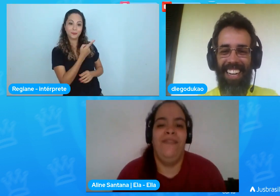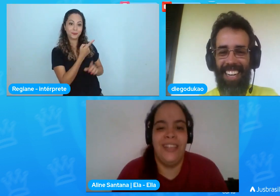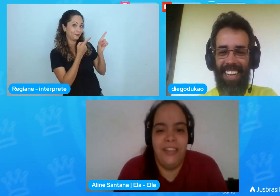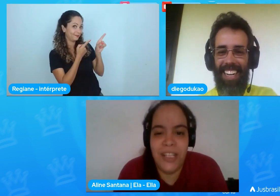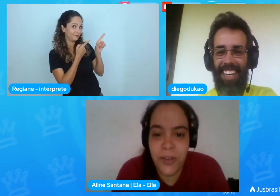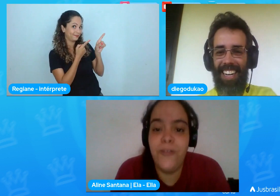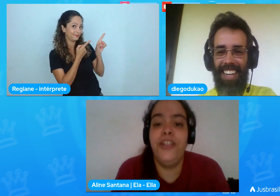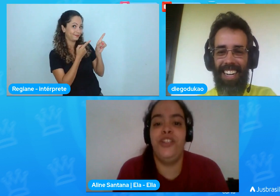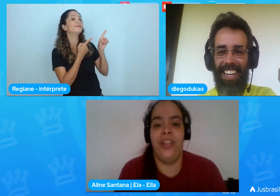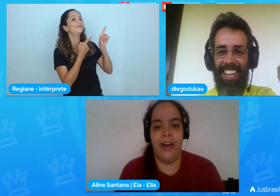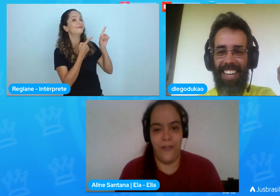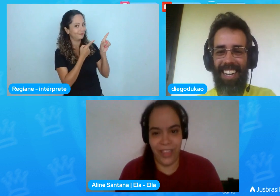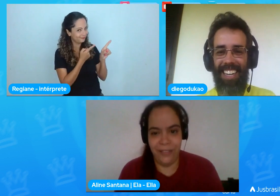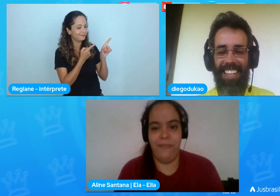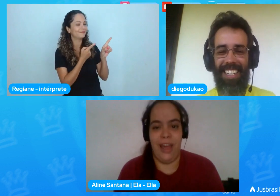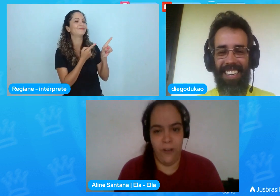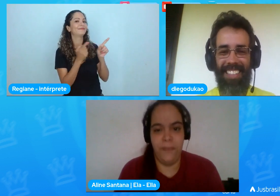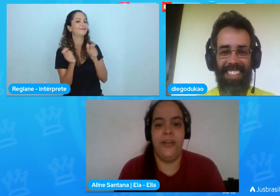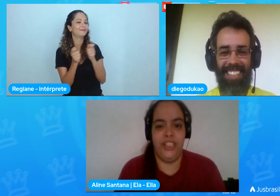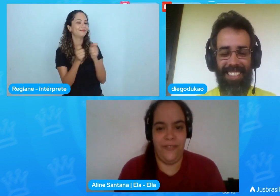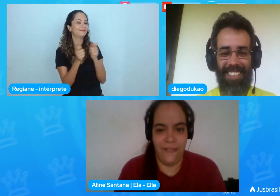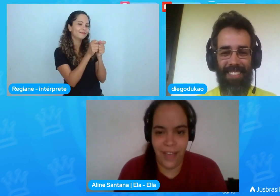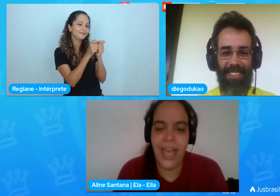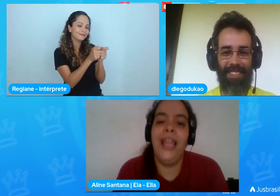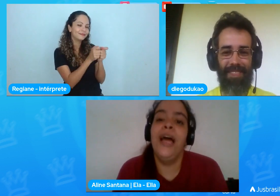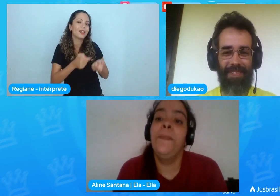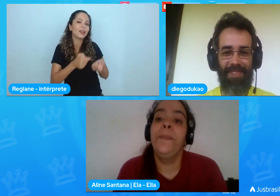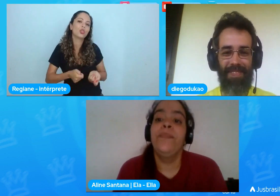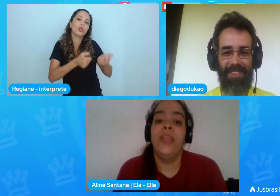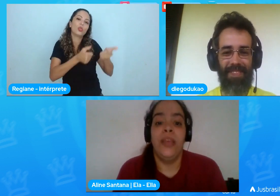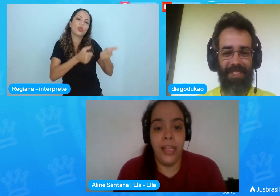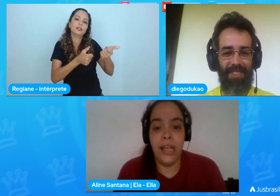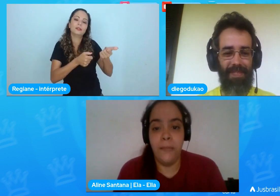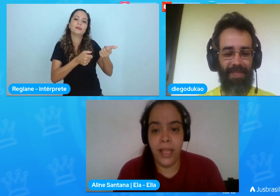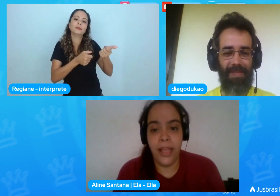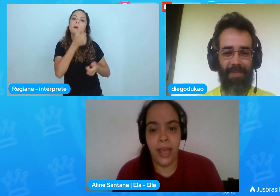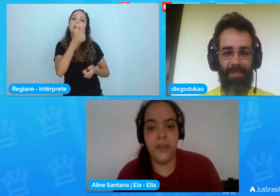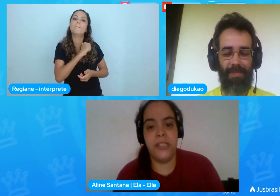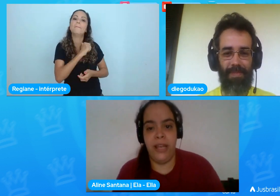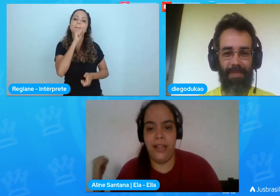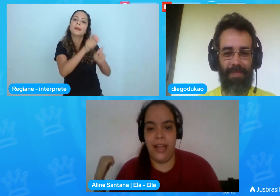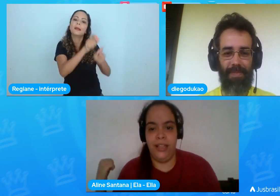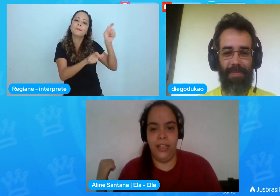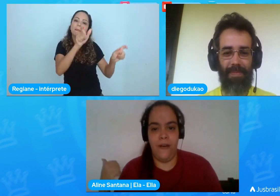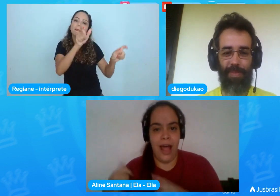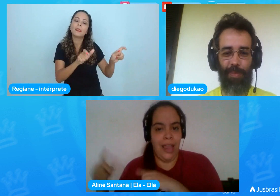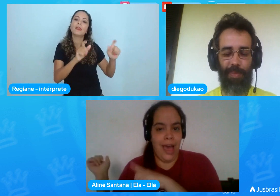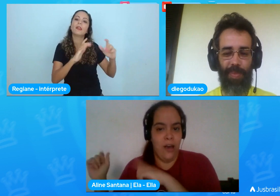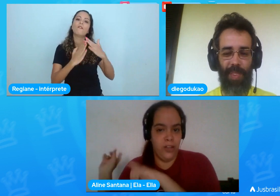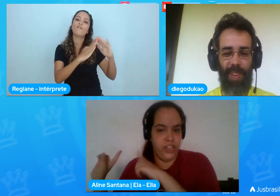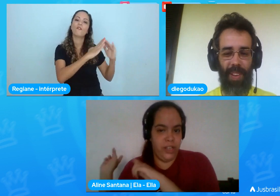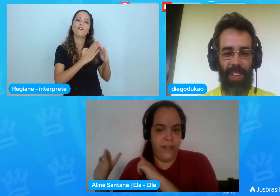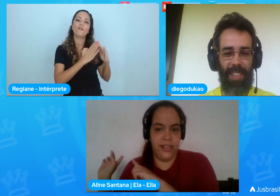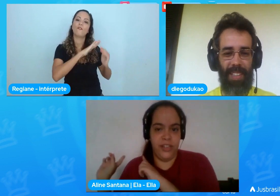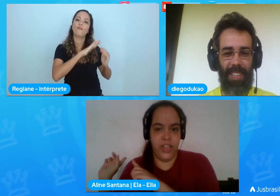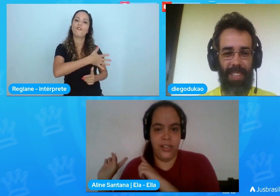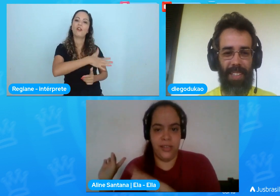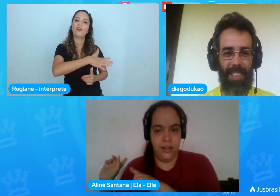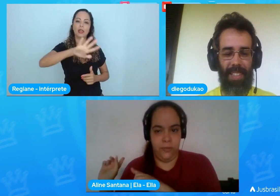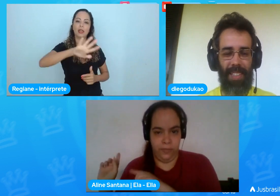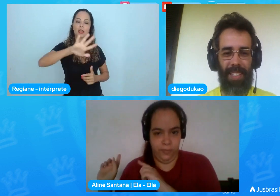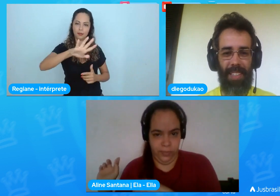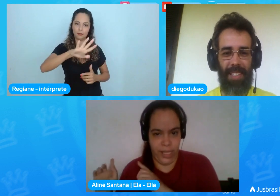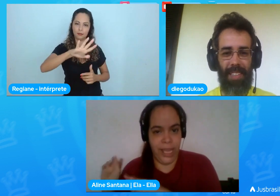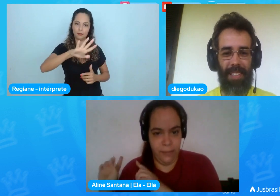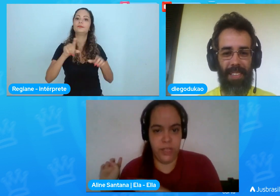para fazer doações na ONG, para a ONG Mães da Favela. E também tem a possibilidade de doar lá onde a gente fez a